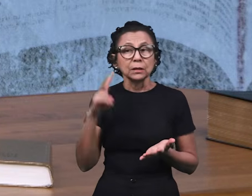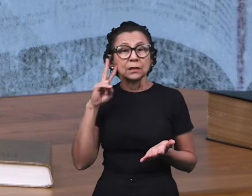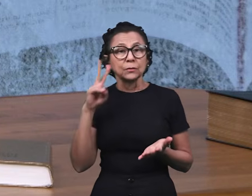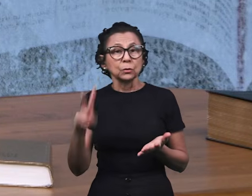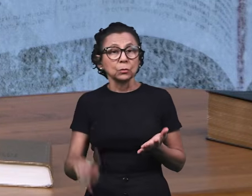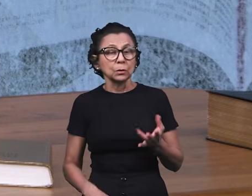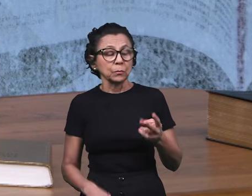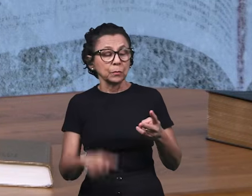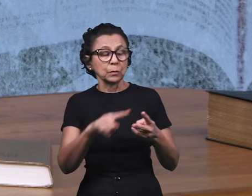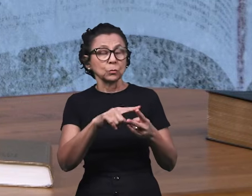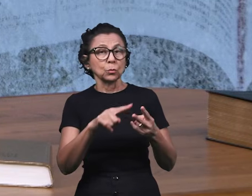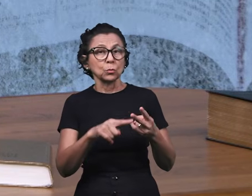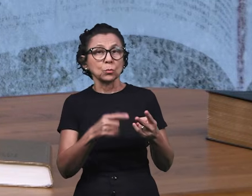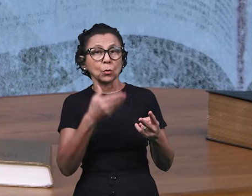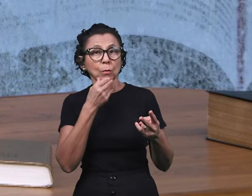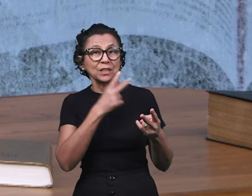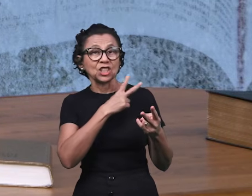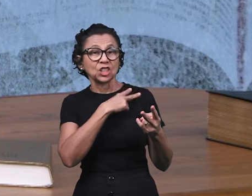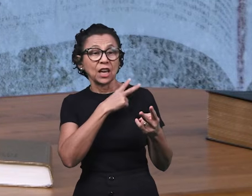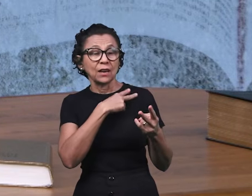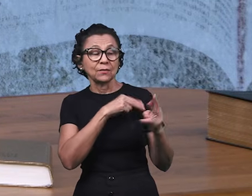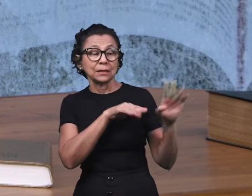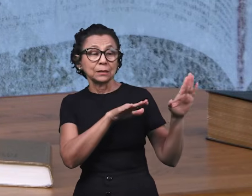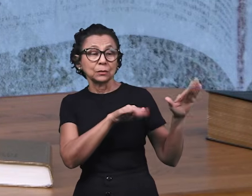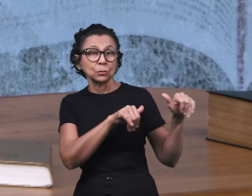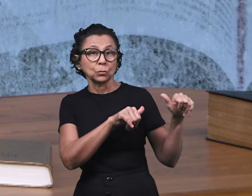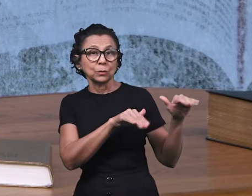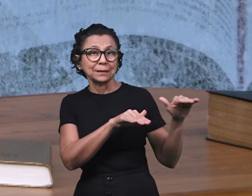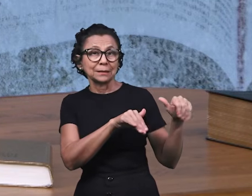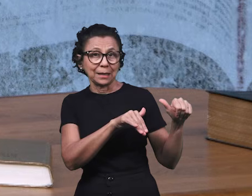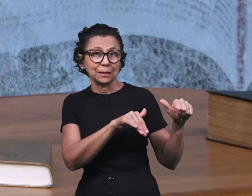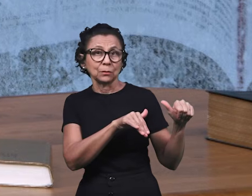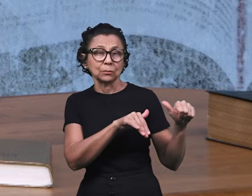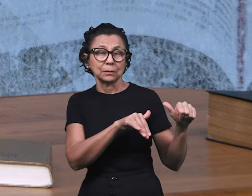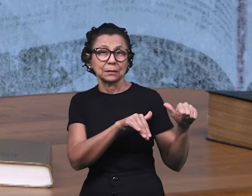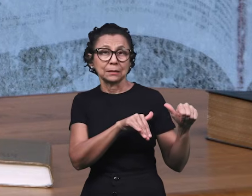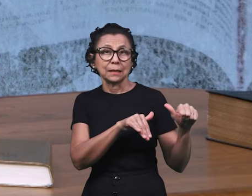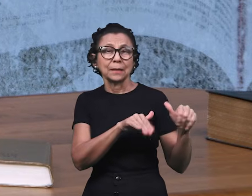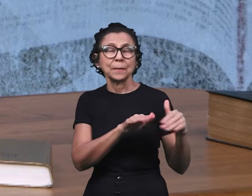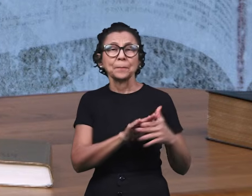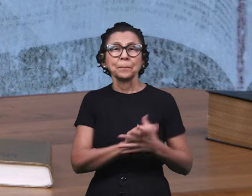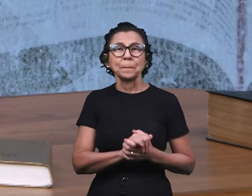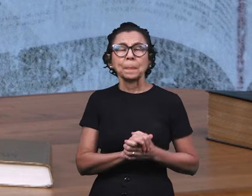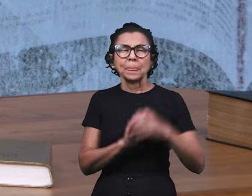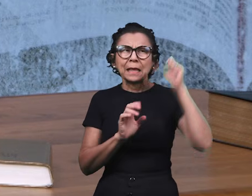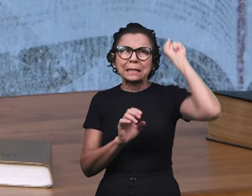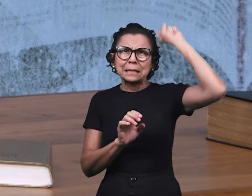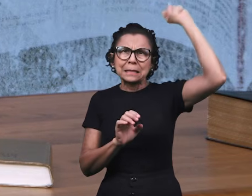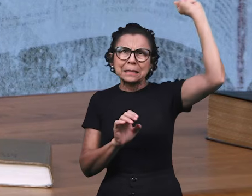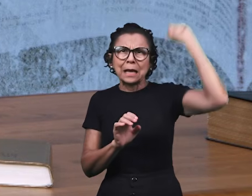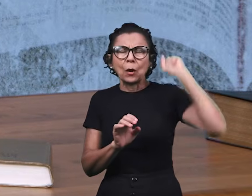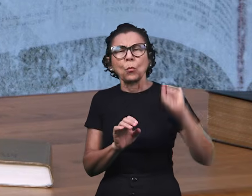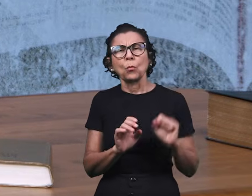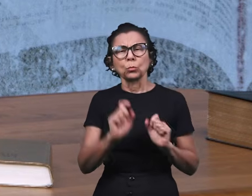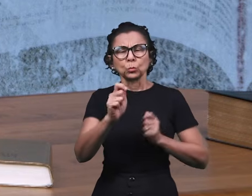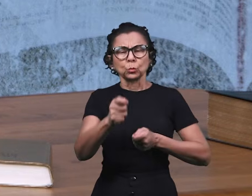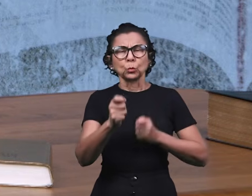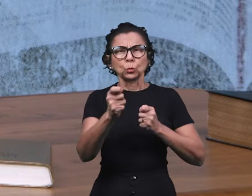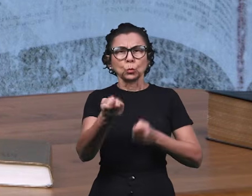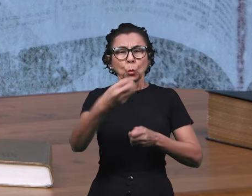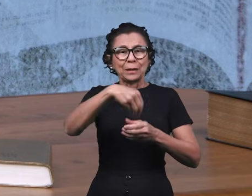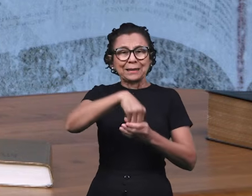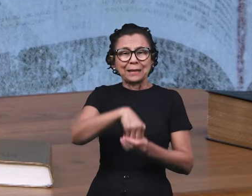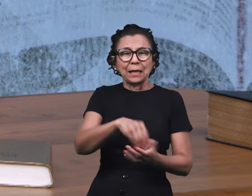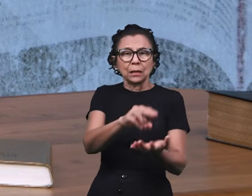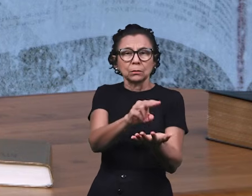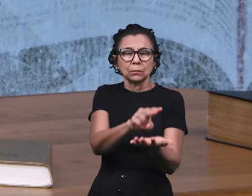exército. E Saul estava deitado dentro do lugar dos carros, e o povo estava acampado